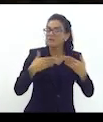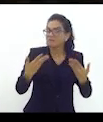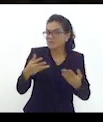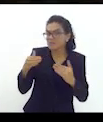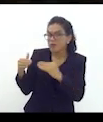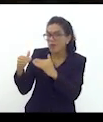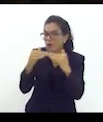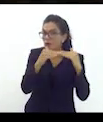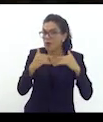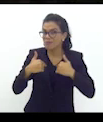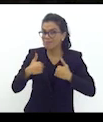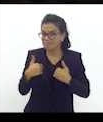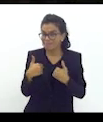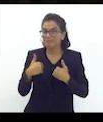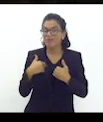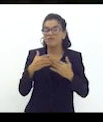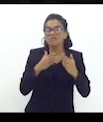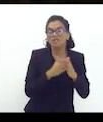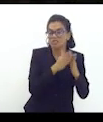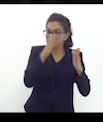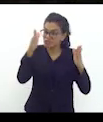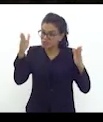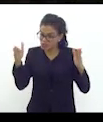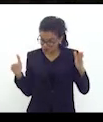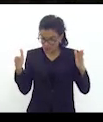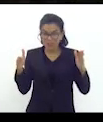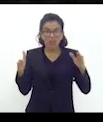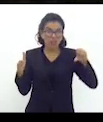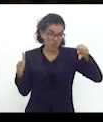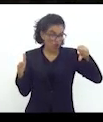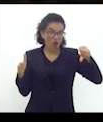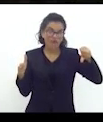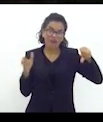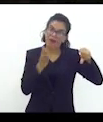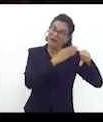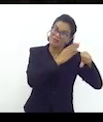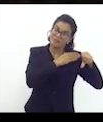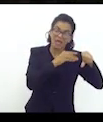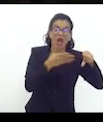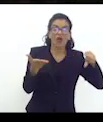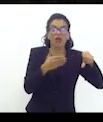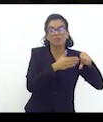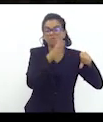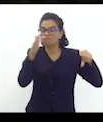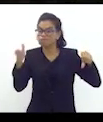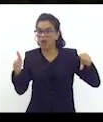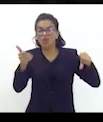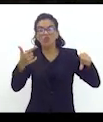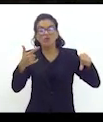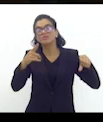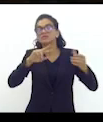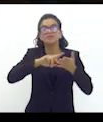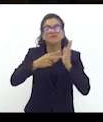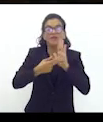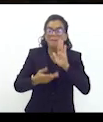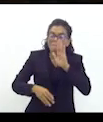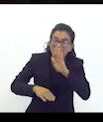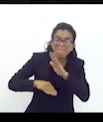convir que você estender o prazo do regime de 9 para 12, você vai pagar mais juros